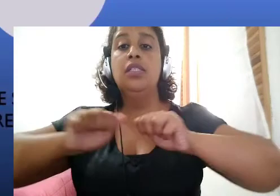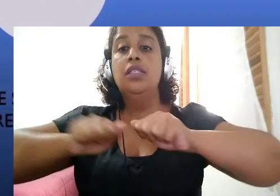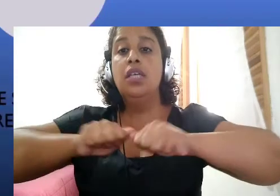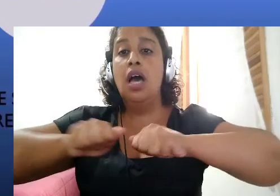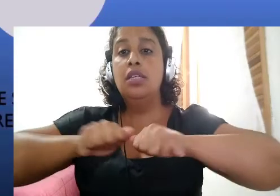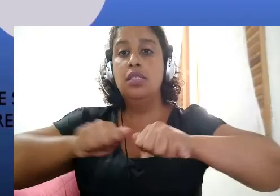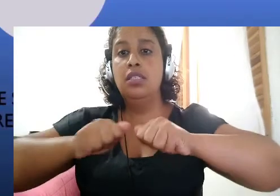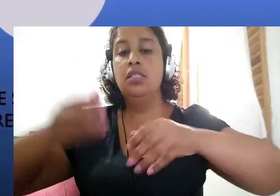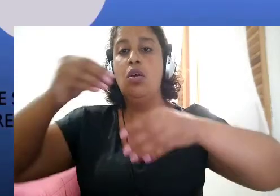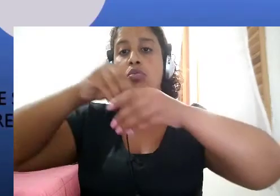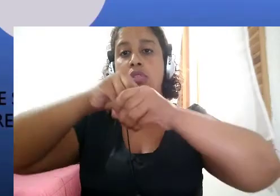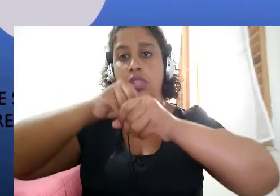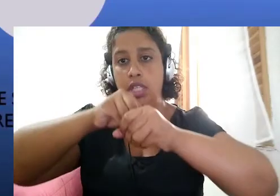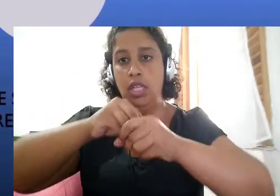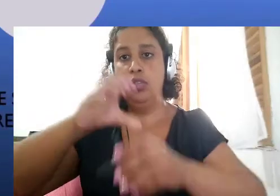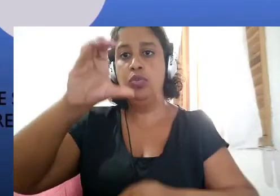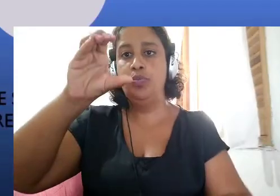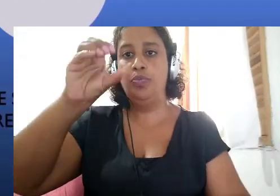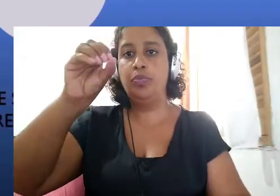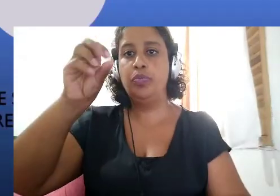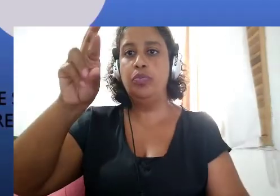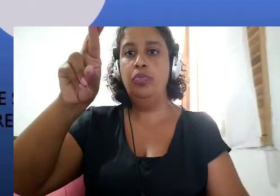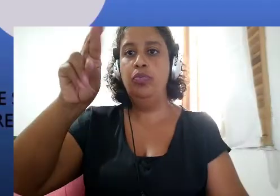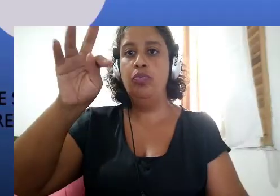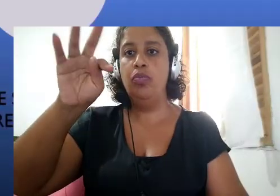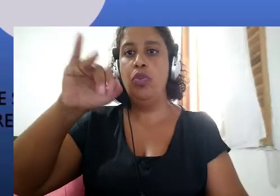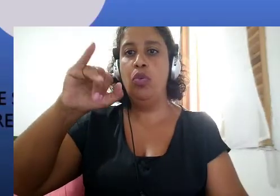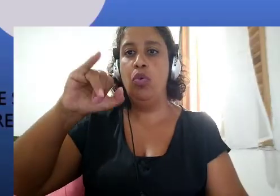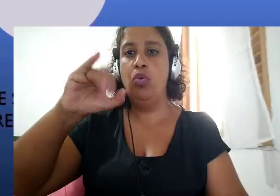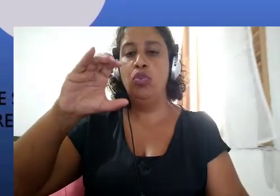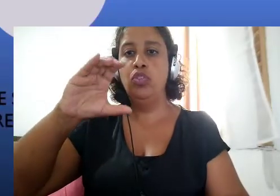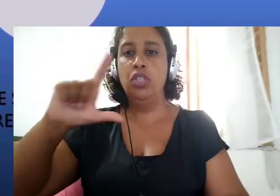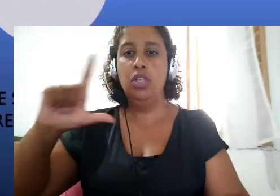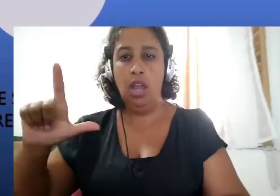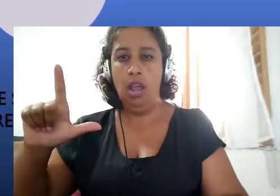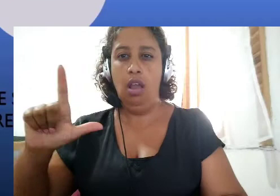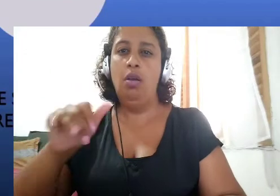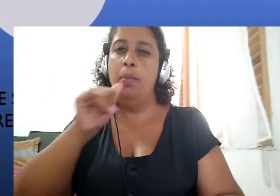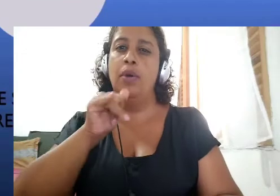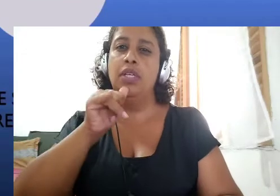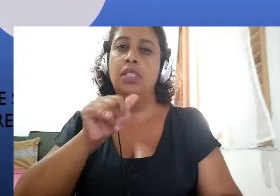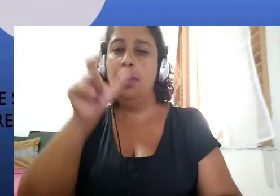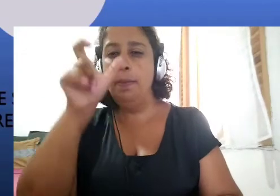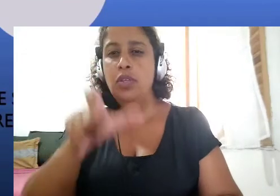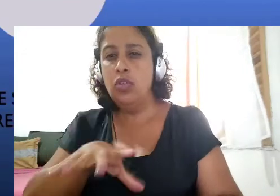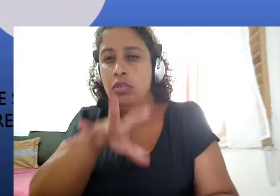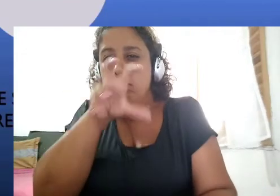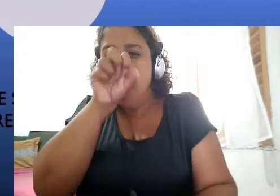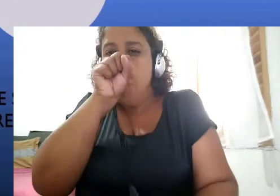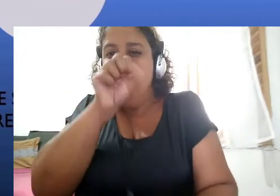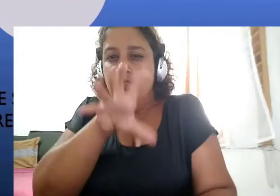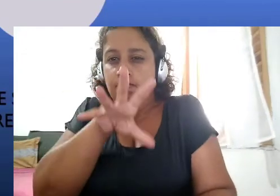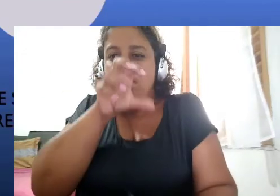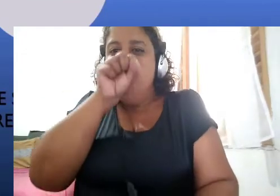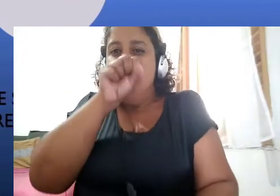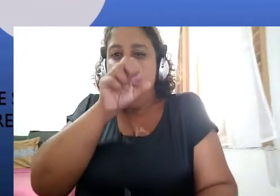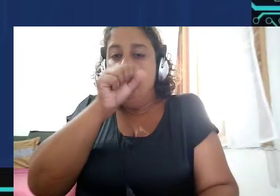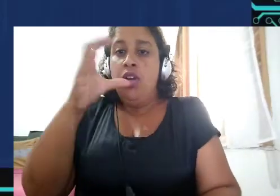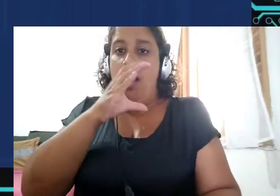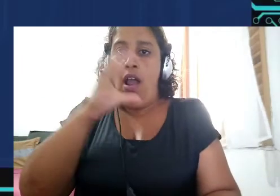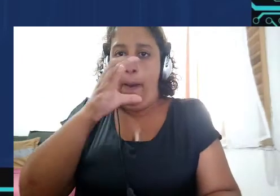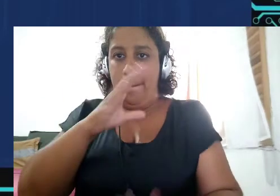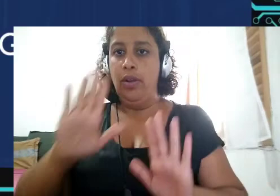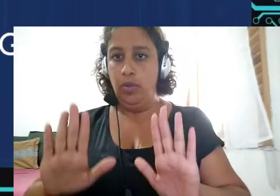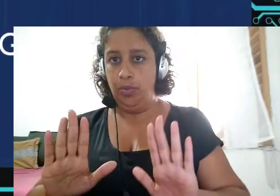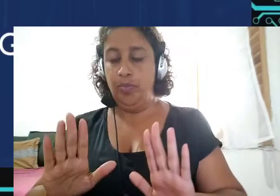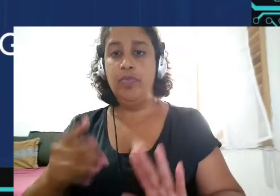ritmos fisiológicos. Ele dura entre 20 e 40 minutos e o exame de rotina, e quando o paciente para ver alguma disfunção do sono, entre